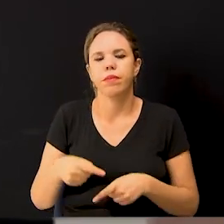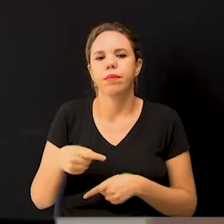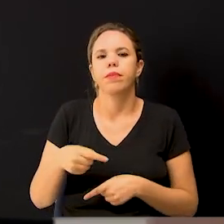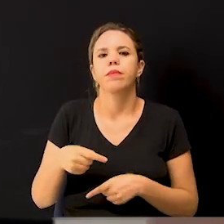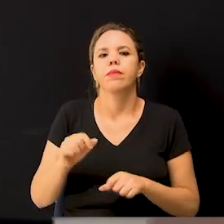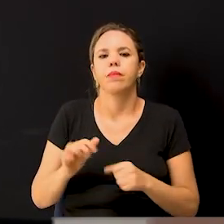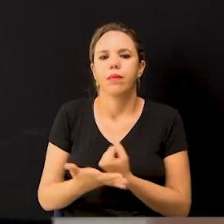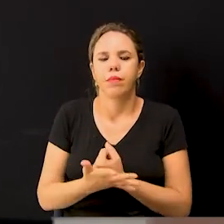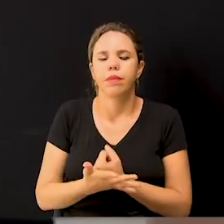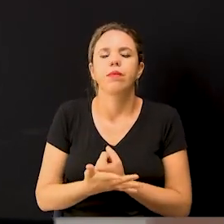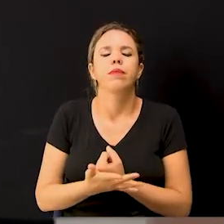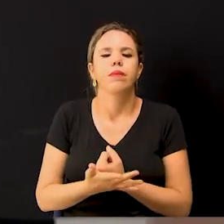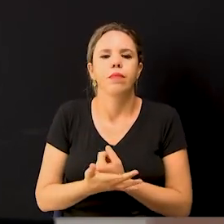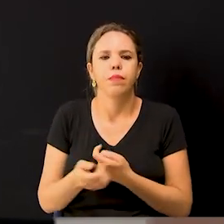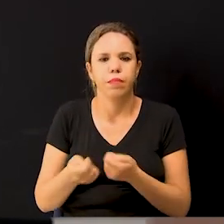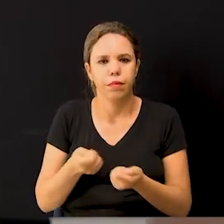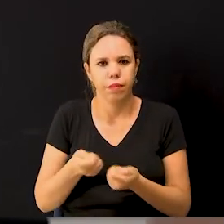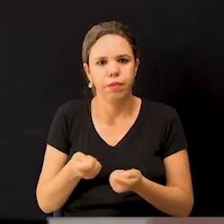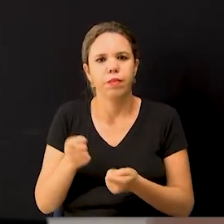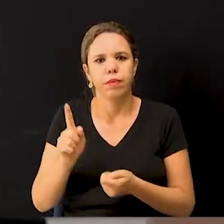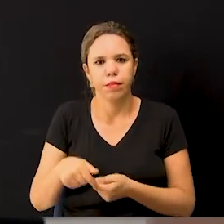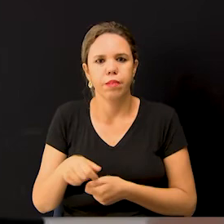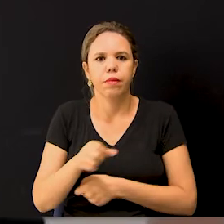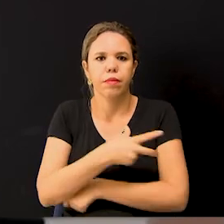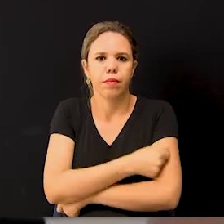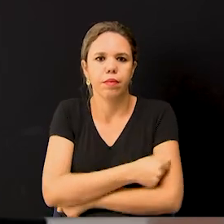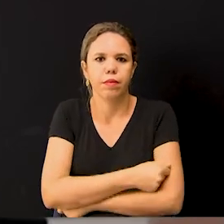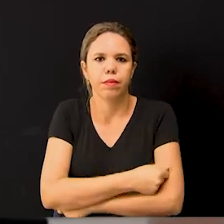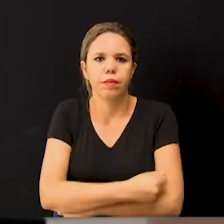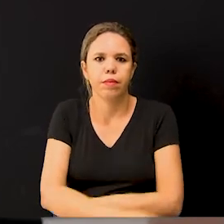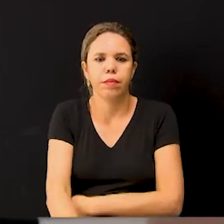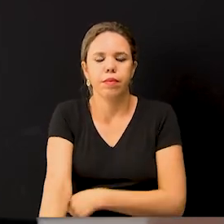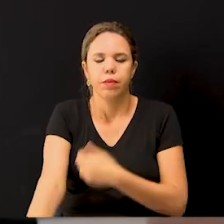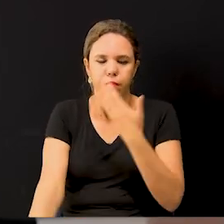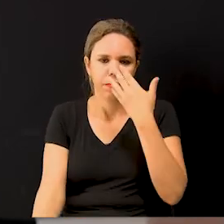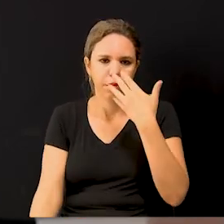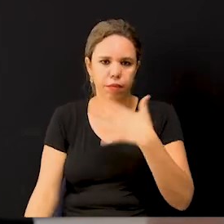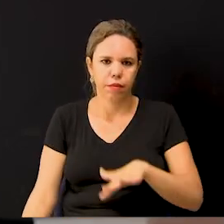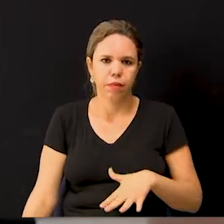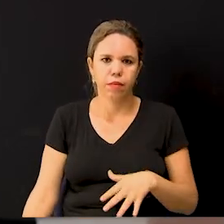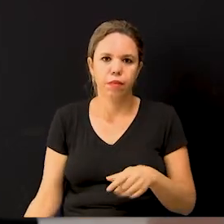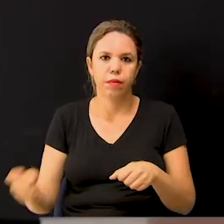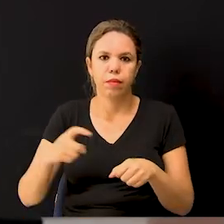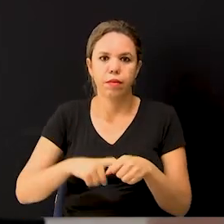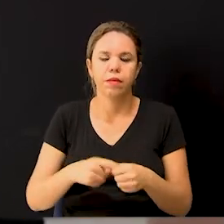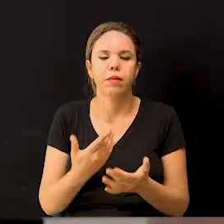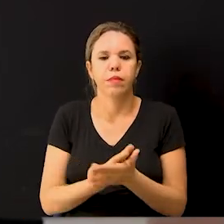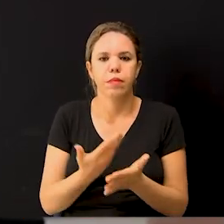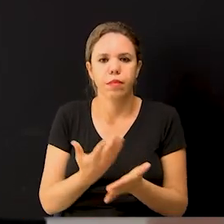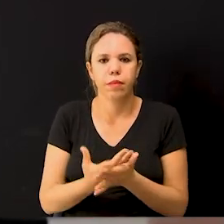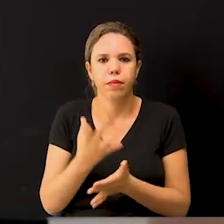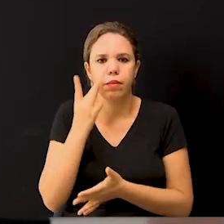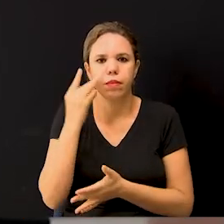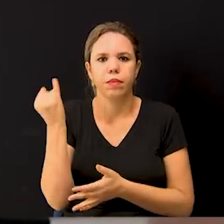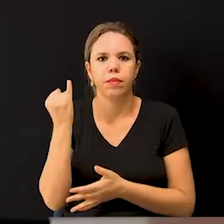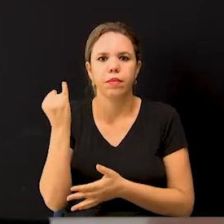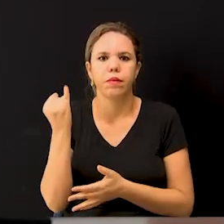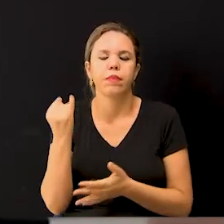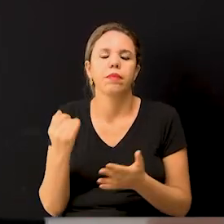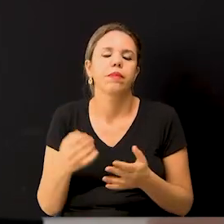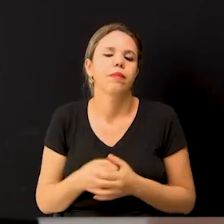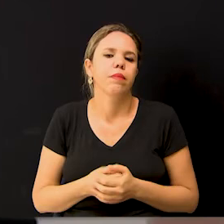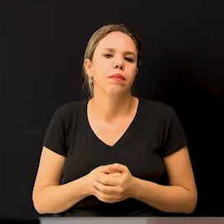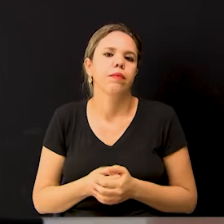gente controlar a pandemia é, sem dúvida, a vacinação. E as crianças estão voltando para a escola, que é muito